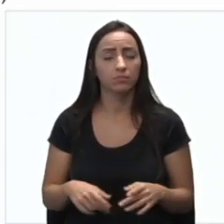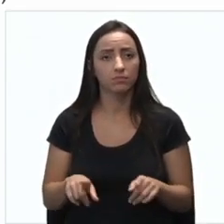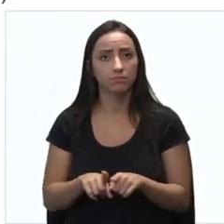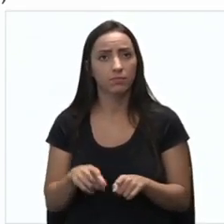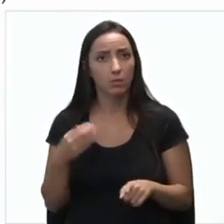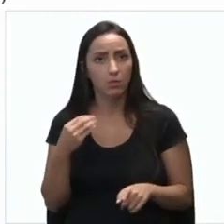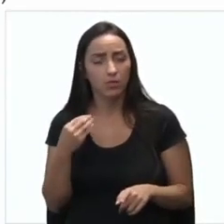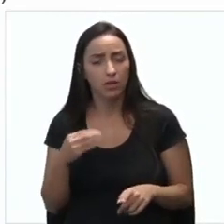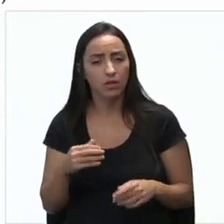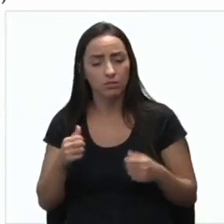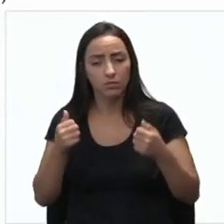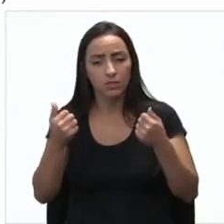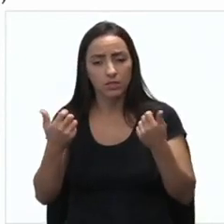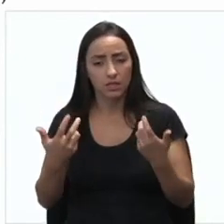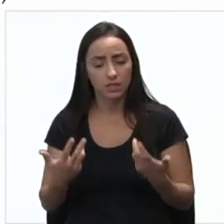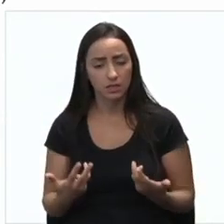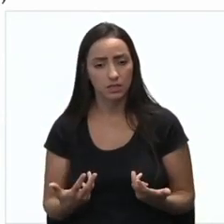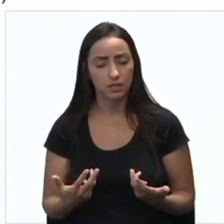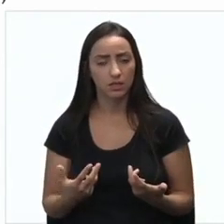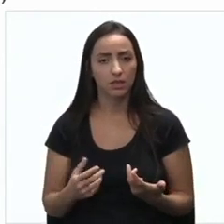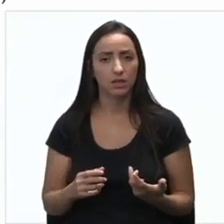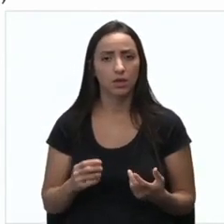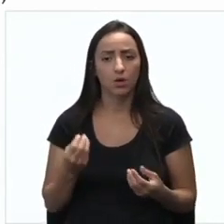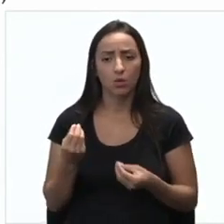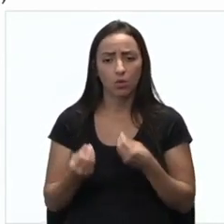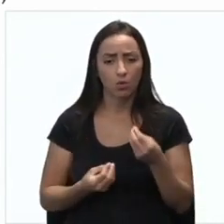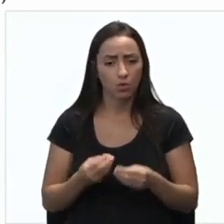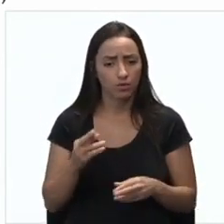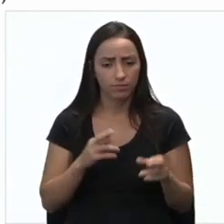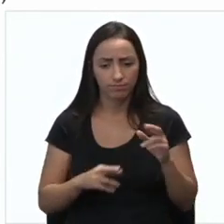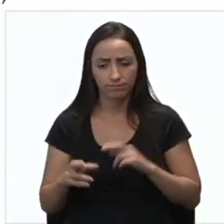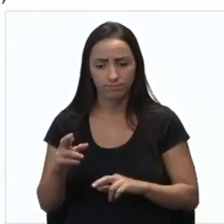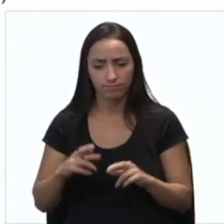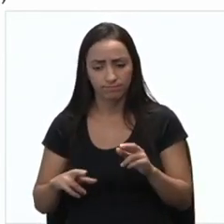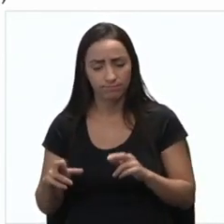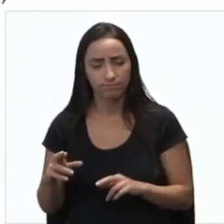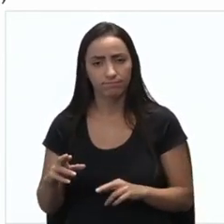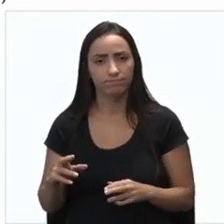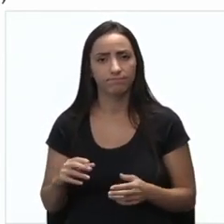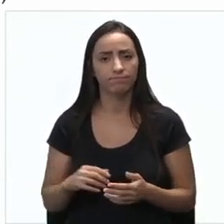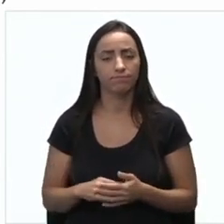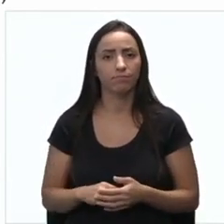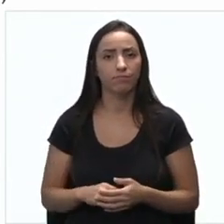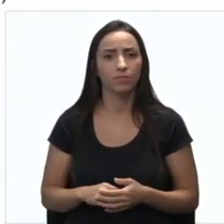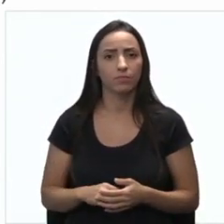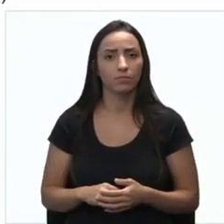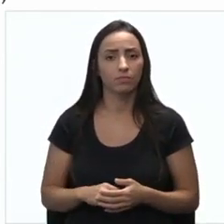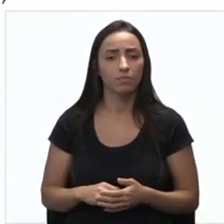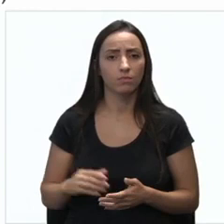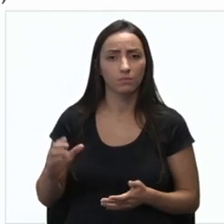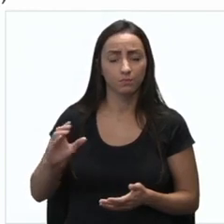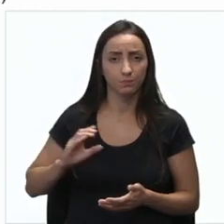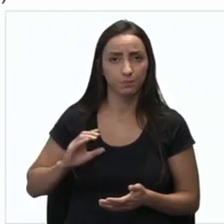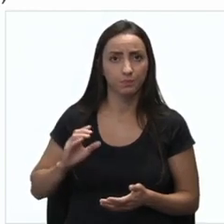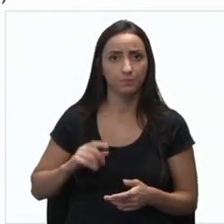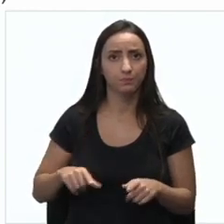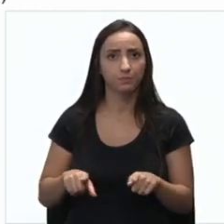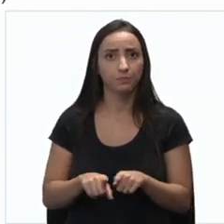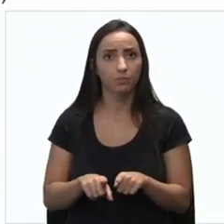ocasião para esclarecer os critérios de avaliação da remuneração variável e os conceitos de iniciativa